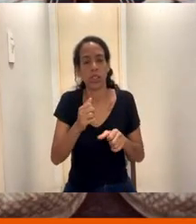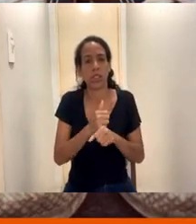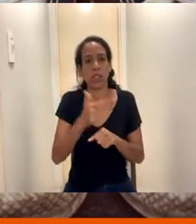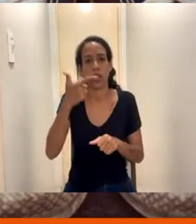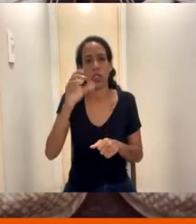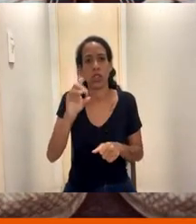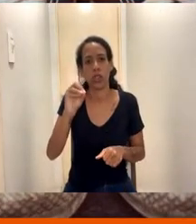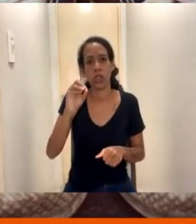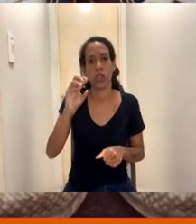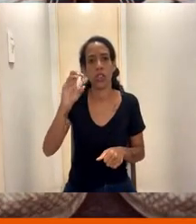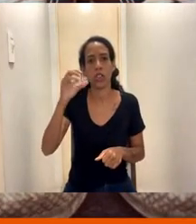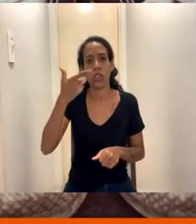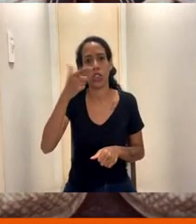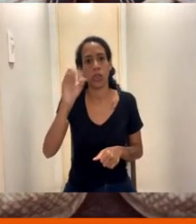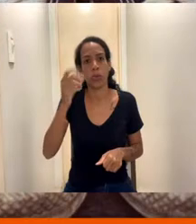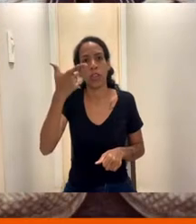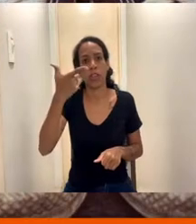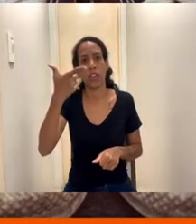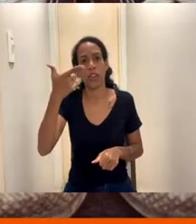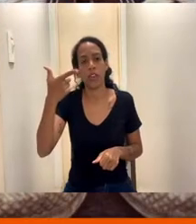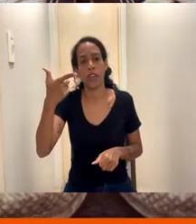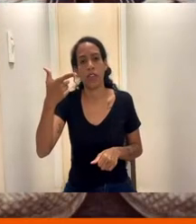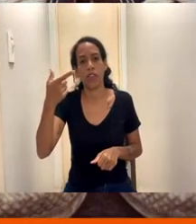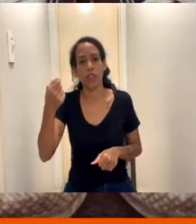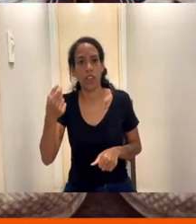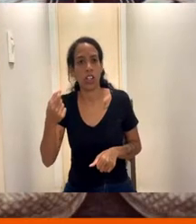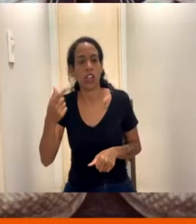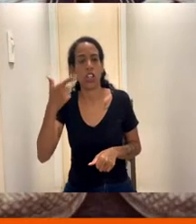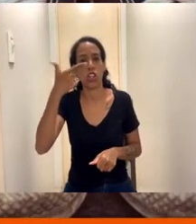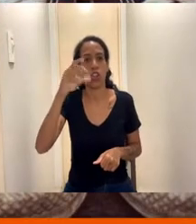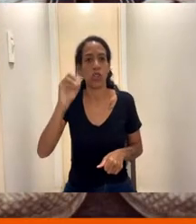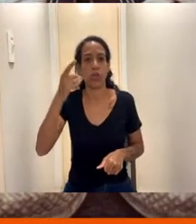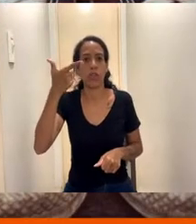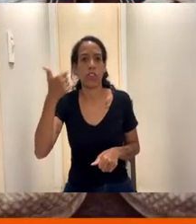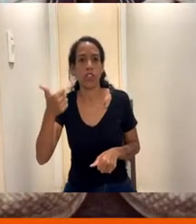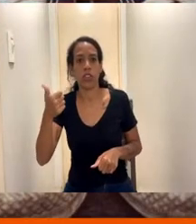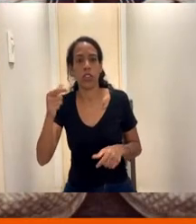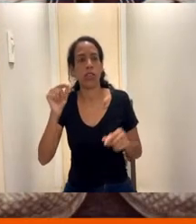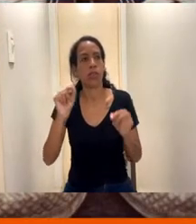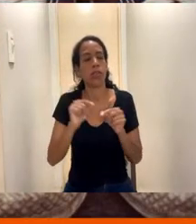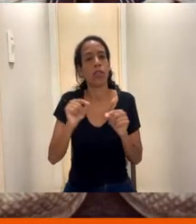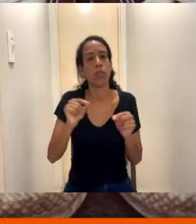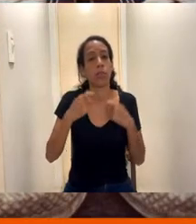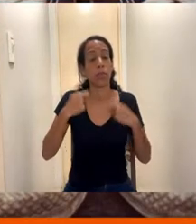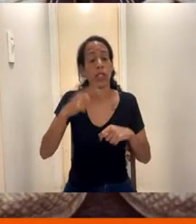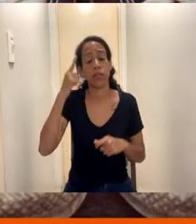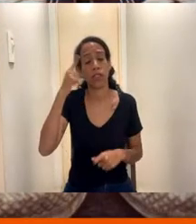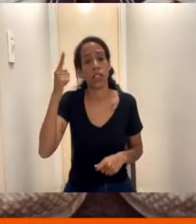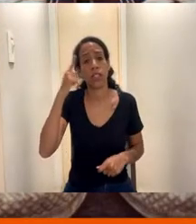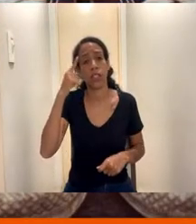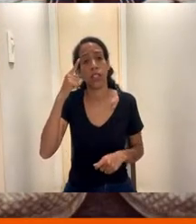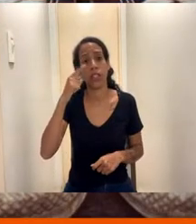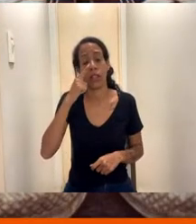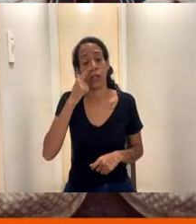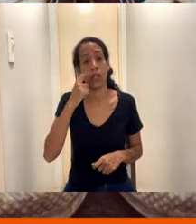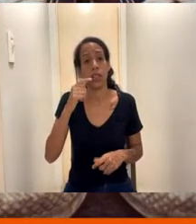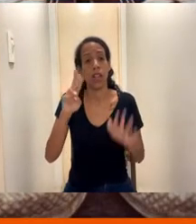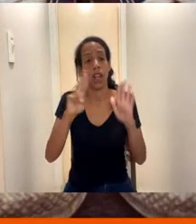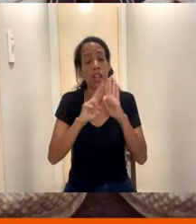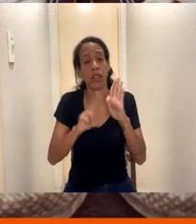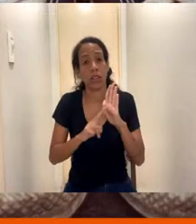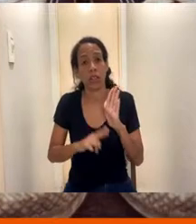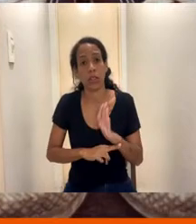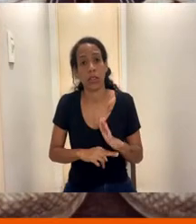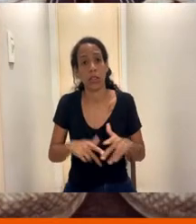2020 e nos anos de 2021, com o objetivo de realizar reflexões e produzir a minuta da resolução.